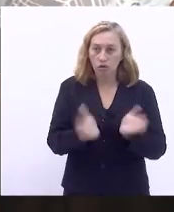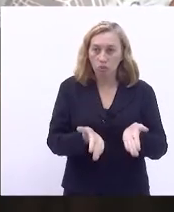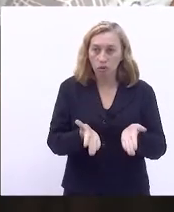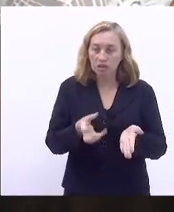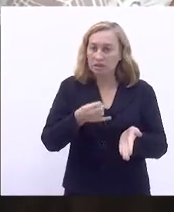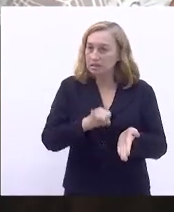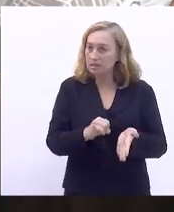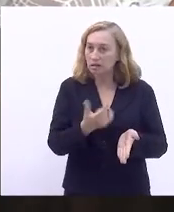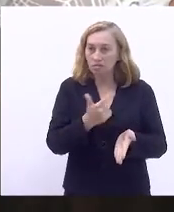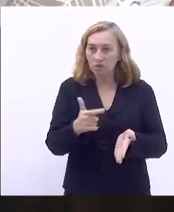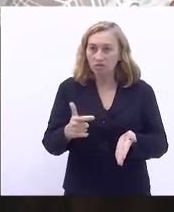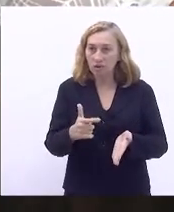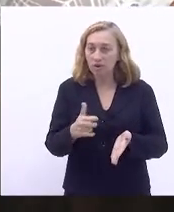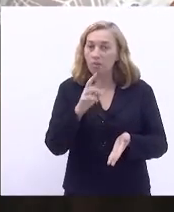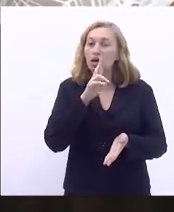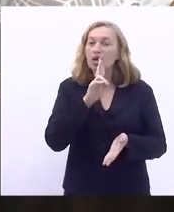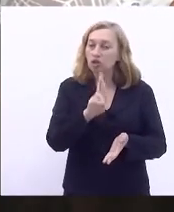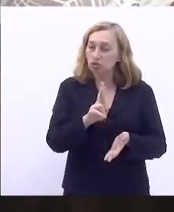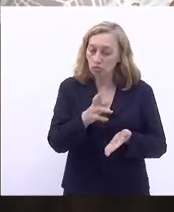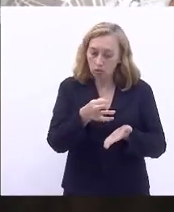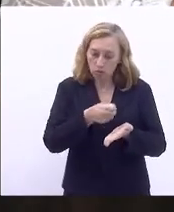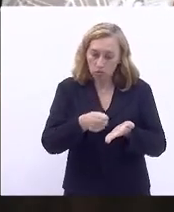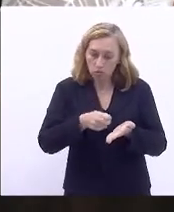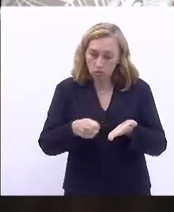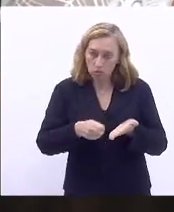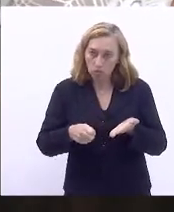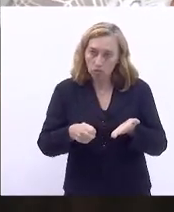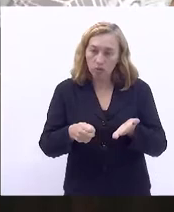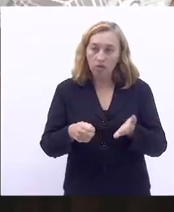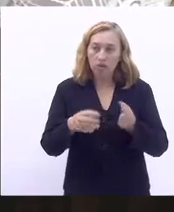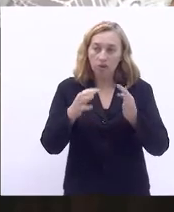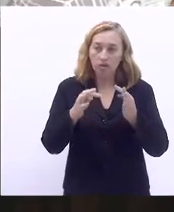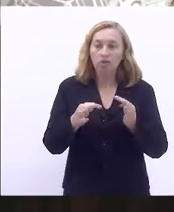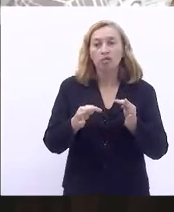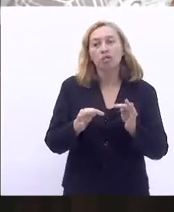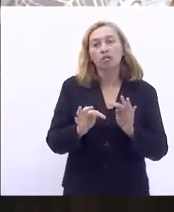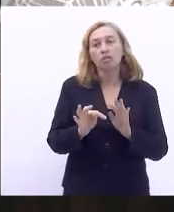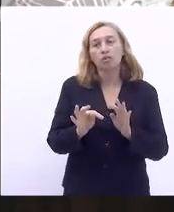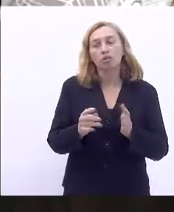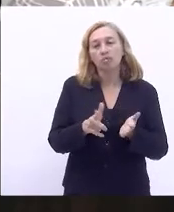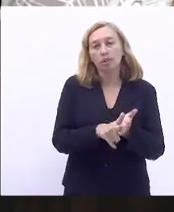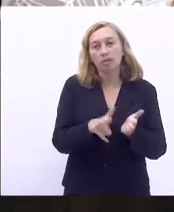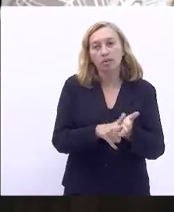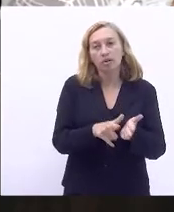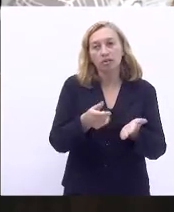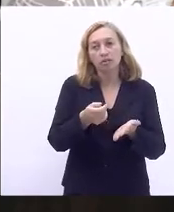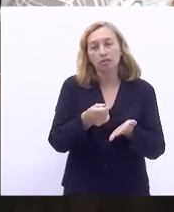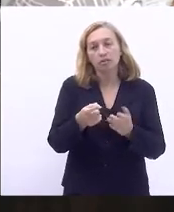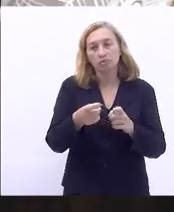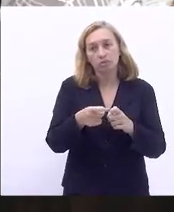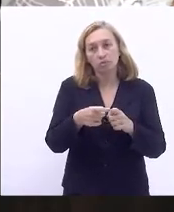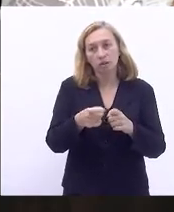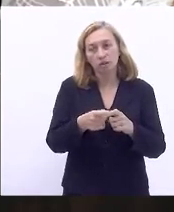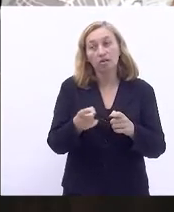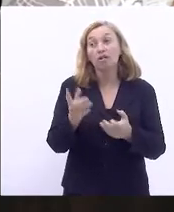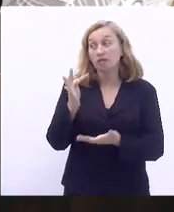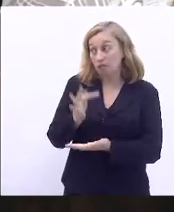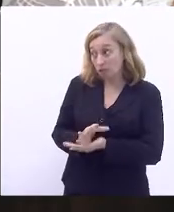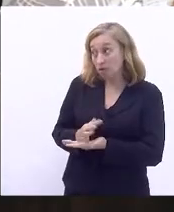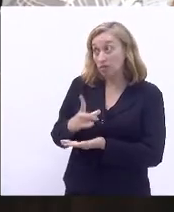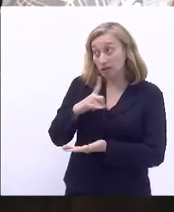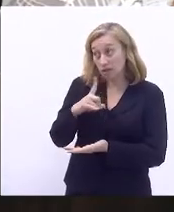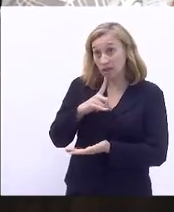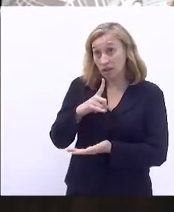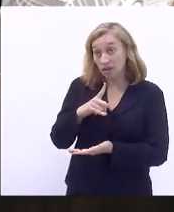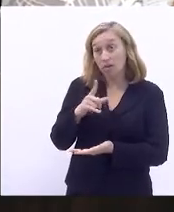uma justificativa por escrito, um atestado médico, irá levar falta e depois não adianta falar que nós não vamos rever